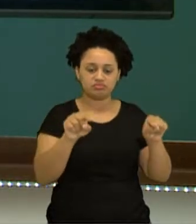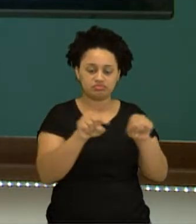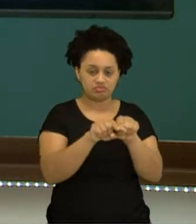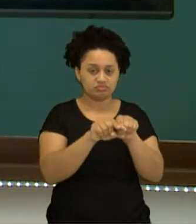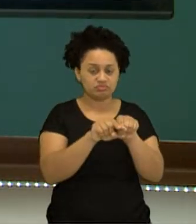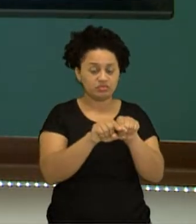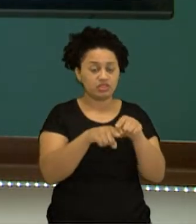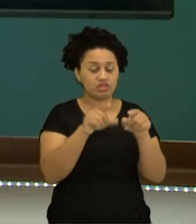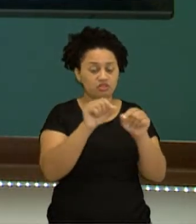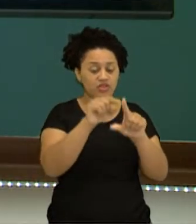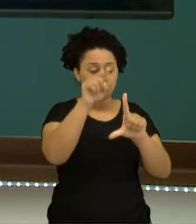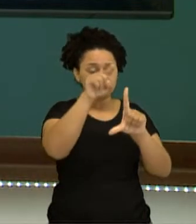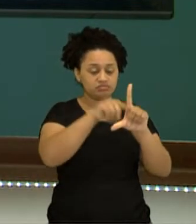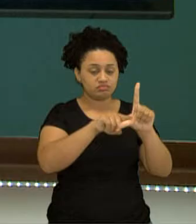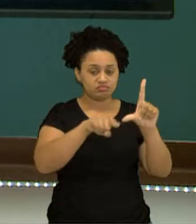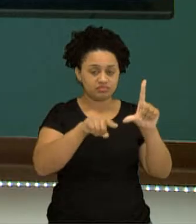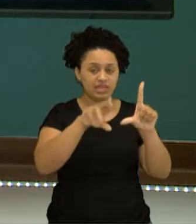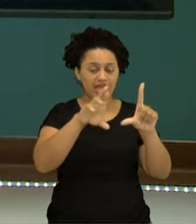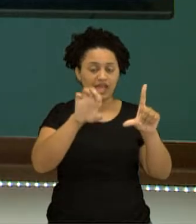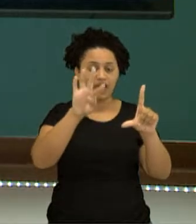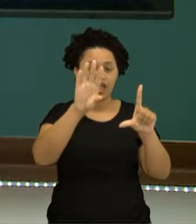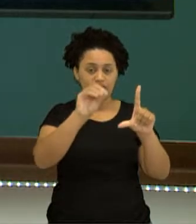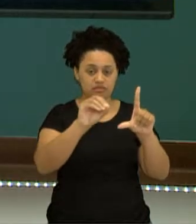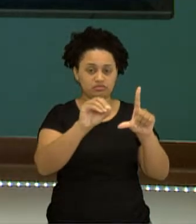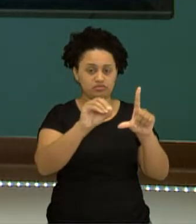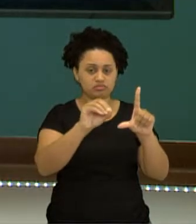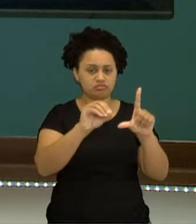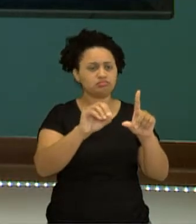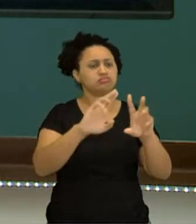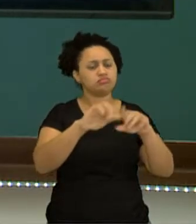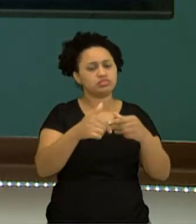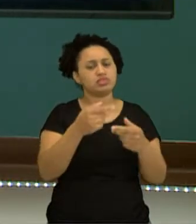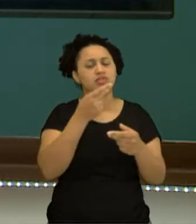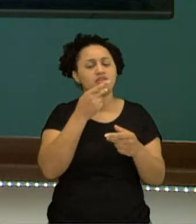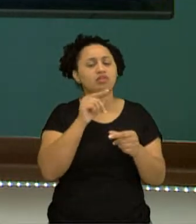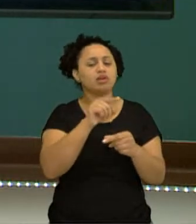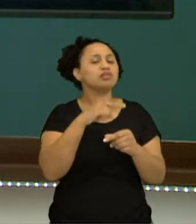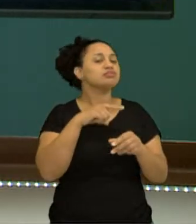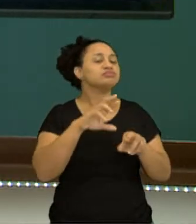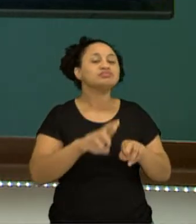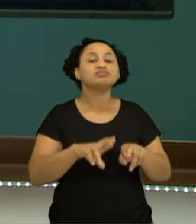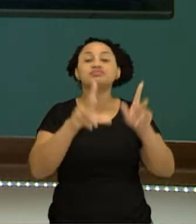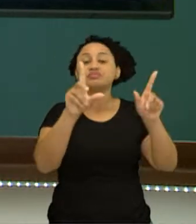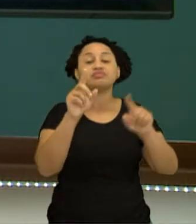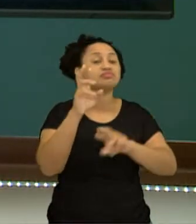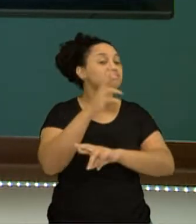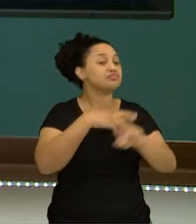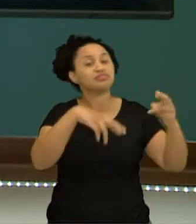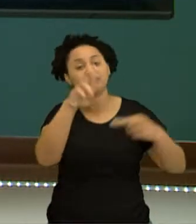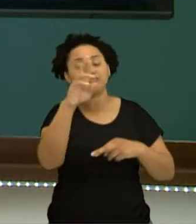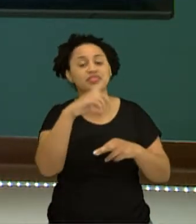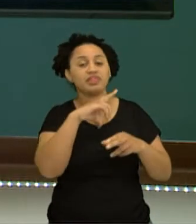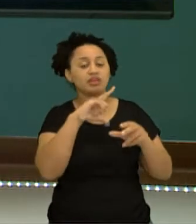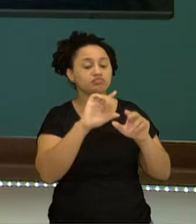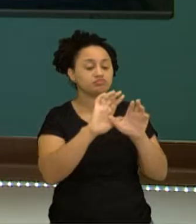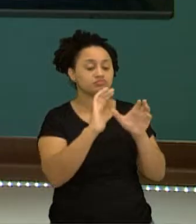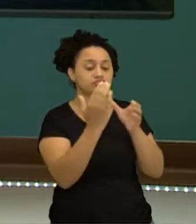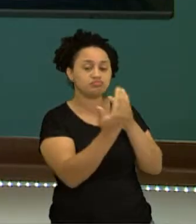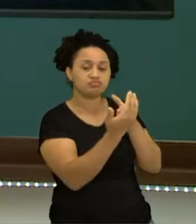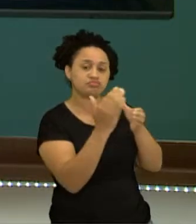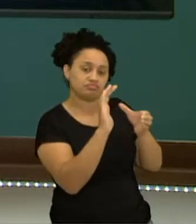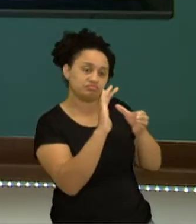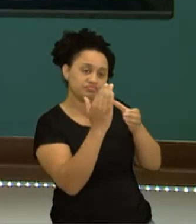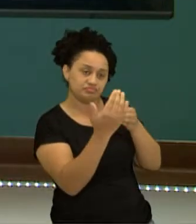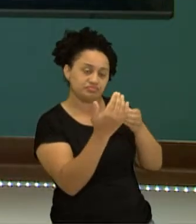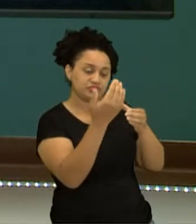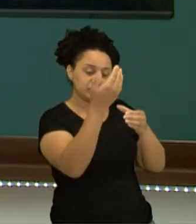chama o cilindro de uma figura de revolução, né? Porque ele está havendo uma revolução em torno do seu eixo.